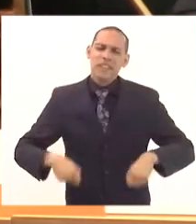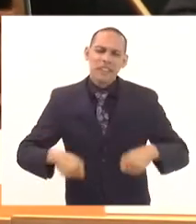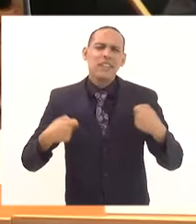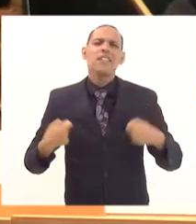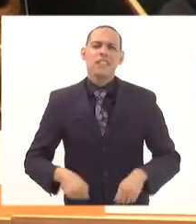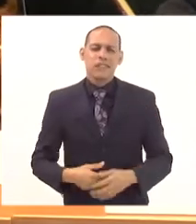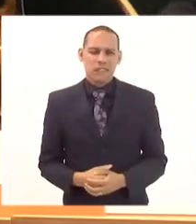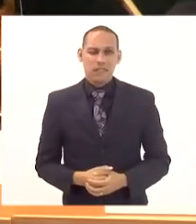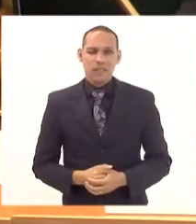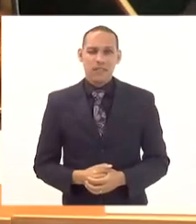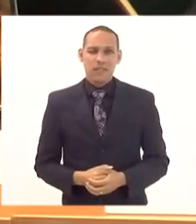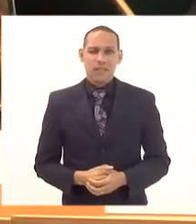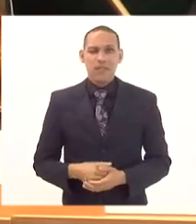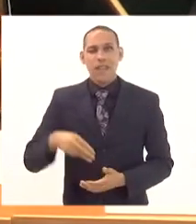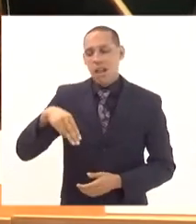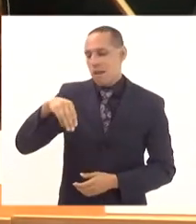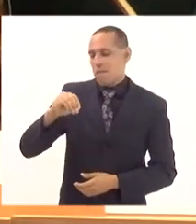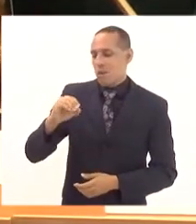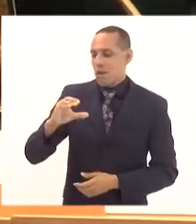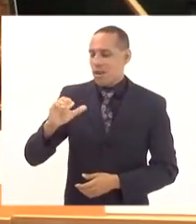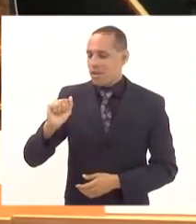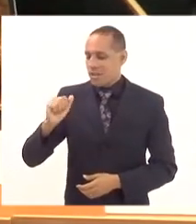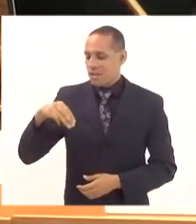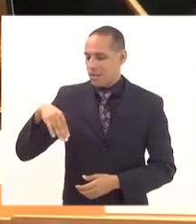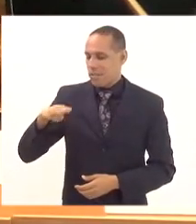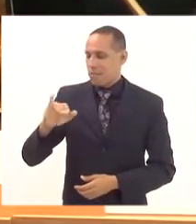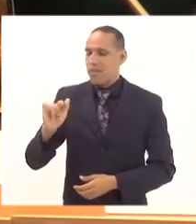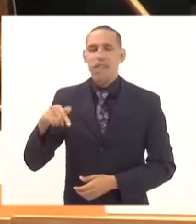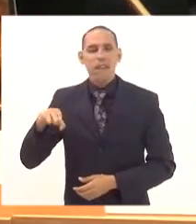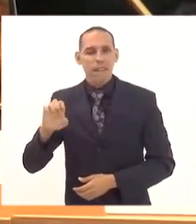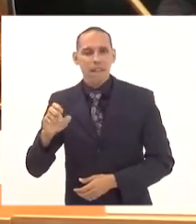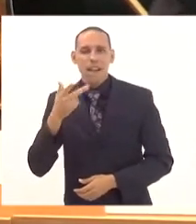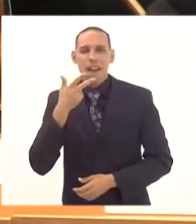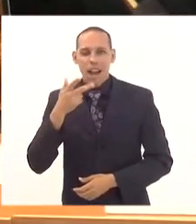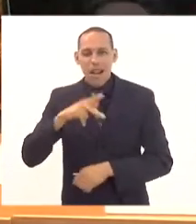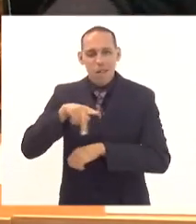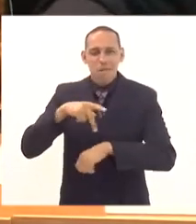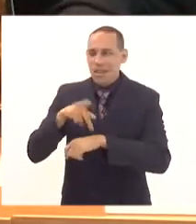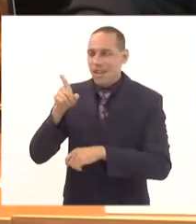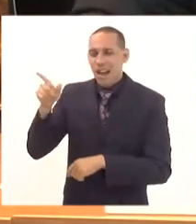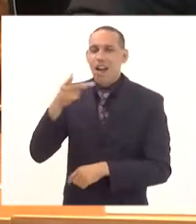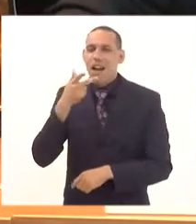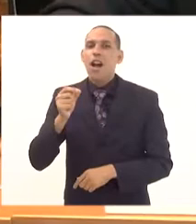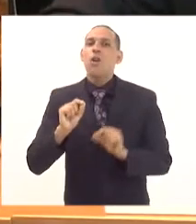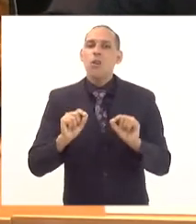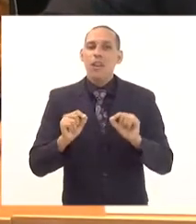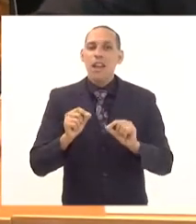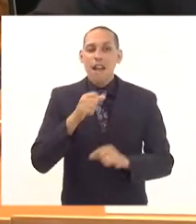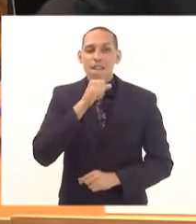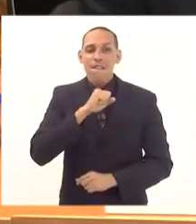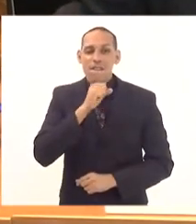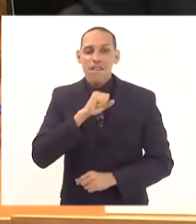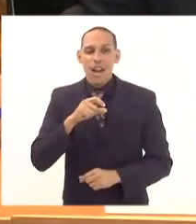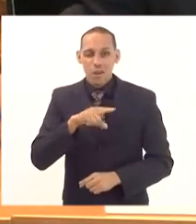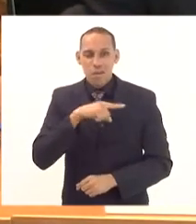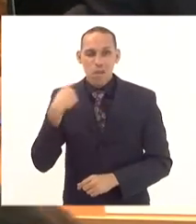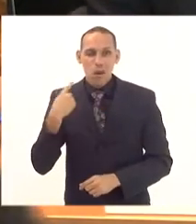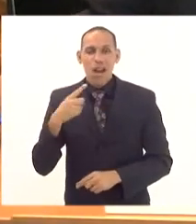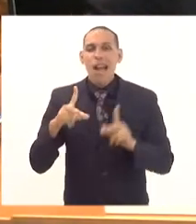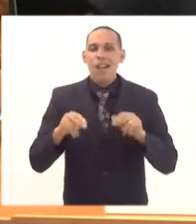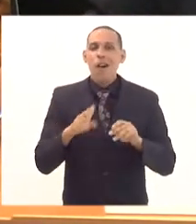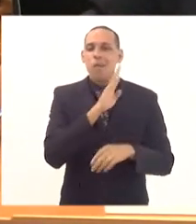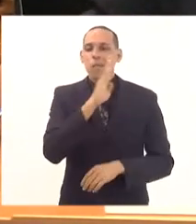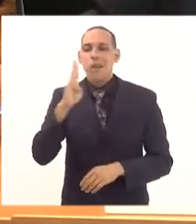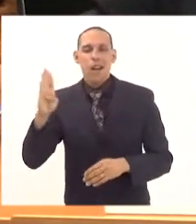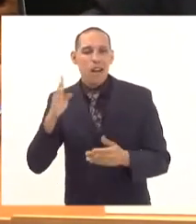um provérbio moçambicano diz que quando morre um velho na aldeia perde-se uma biblioteca a tradição oral presente em